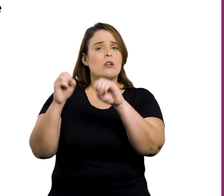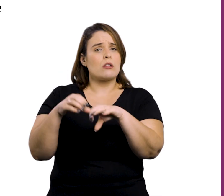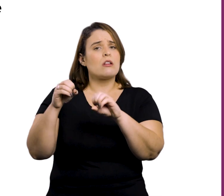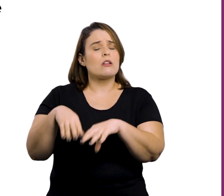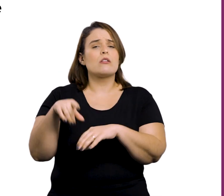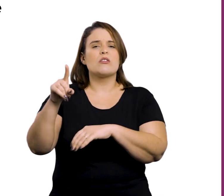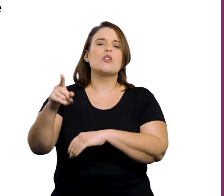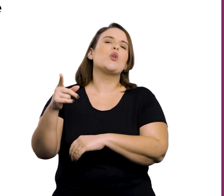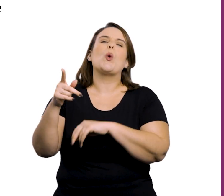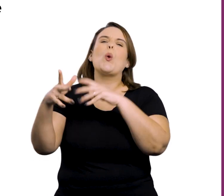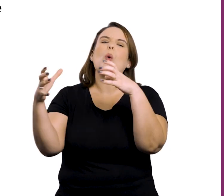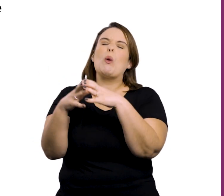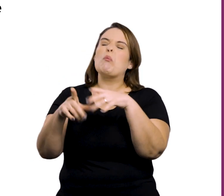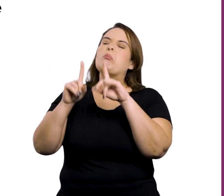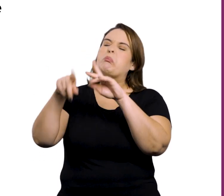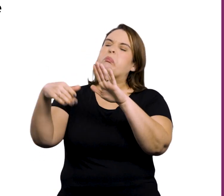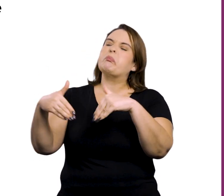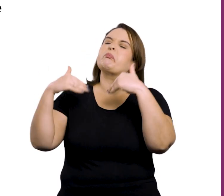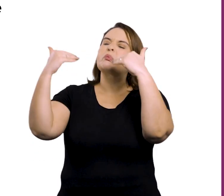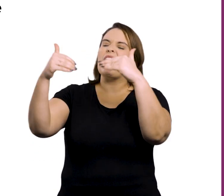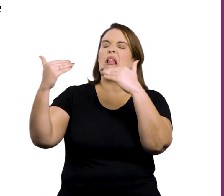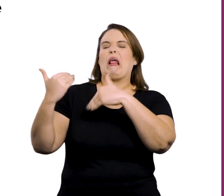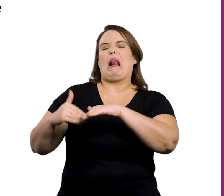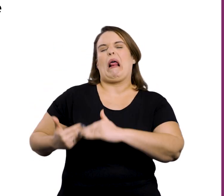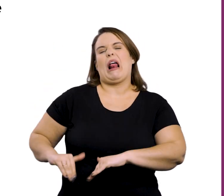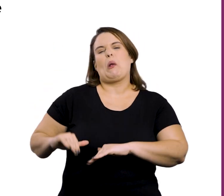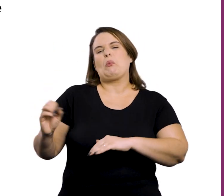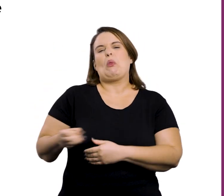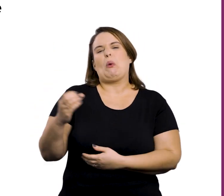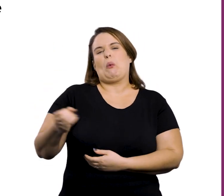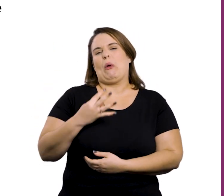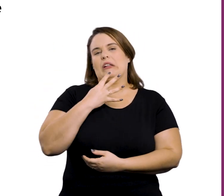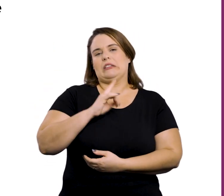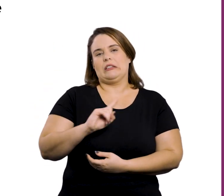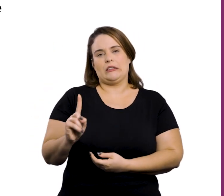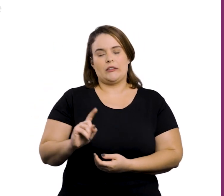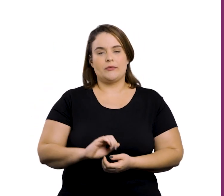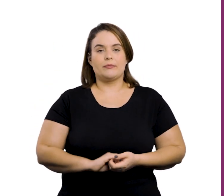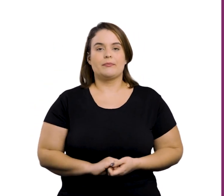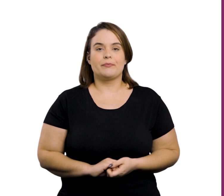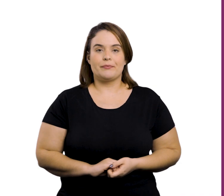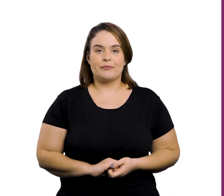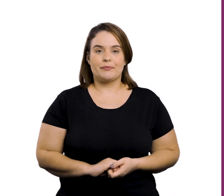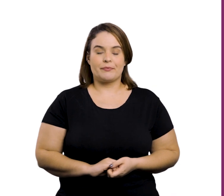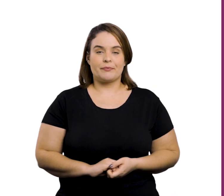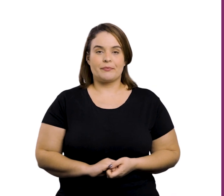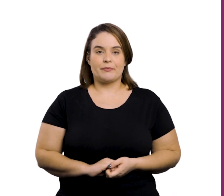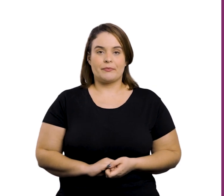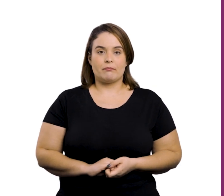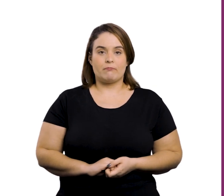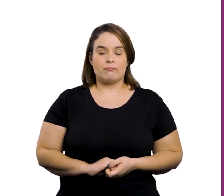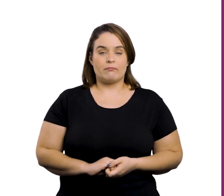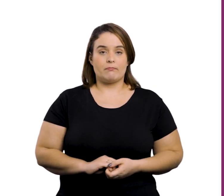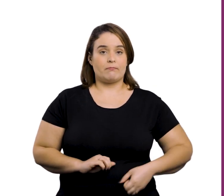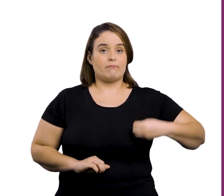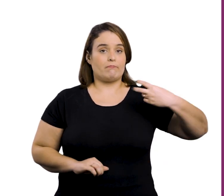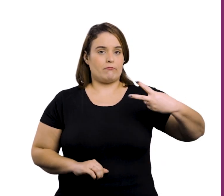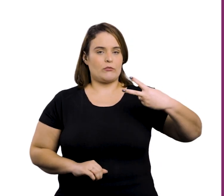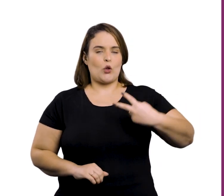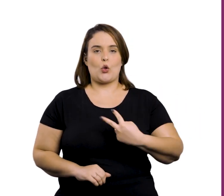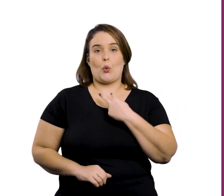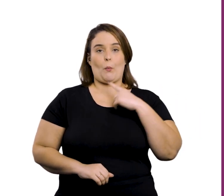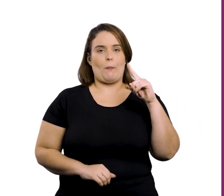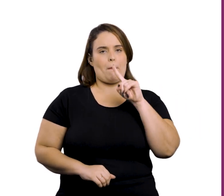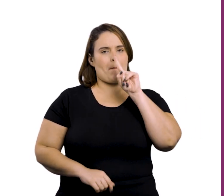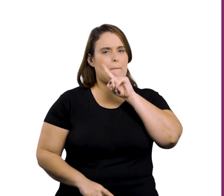taxando injustamente esse grupo como ultrapassado, decadente e desatualizado. 2. Não pode proibir